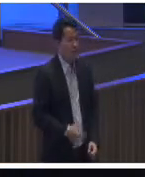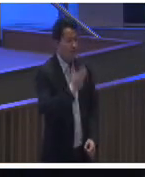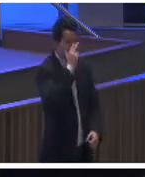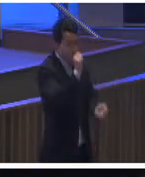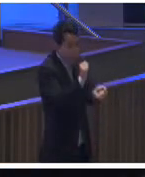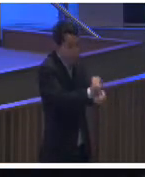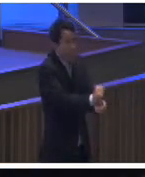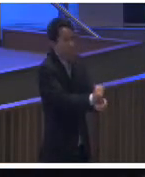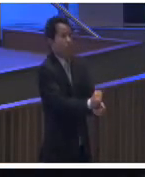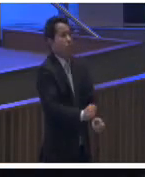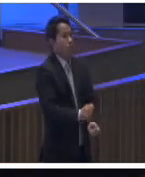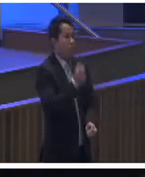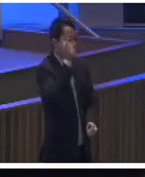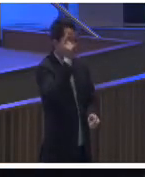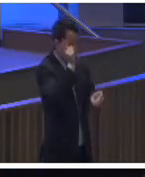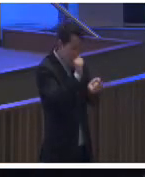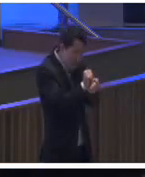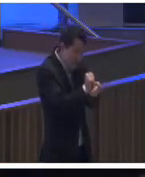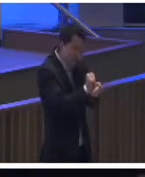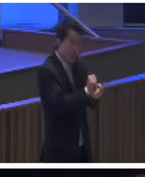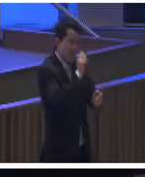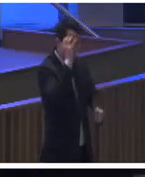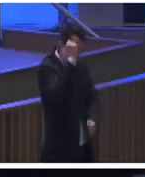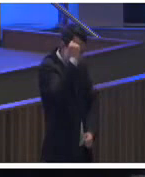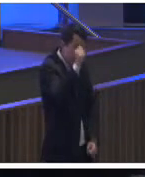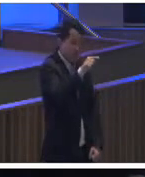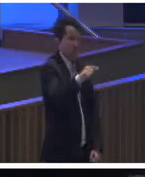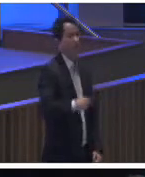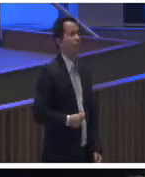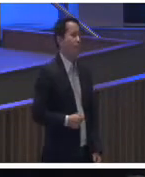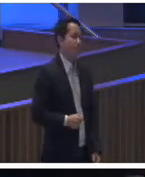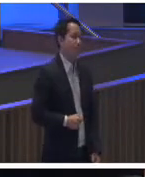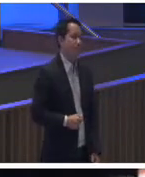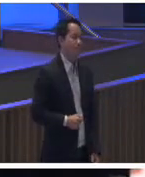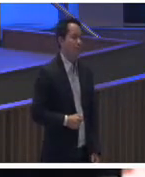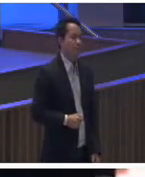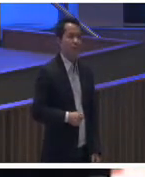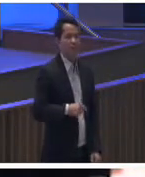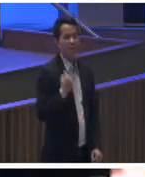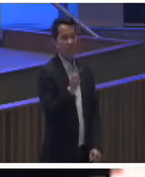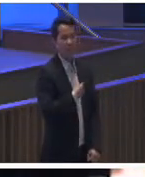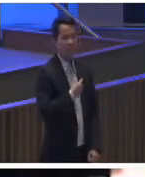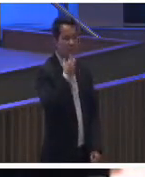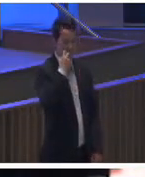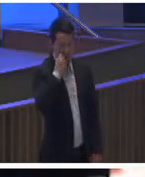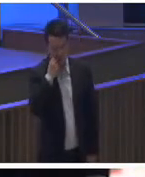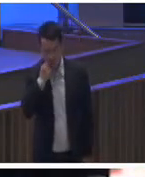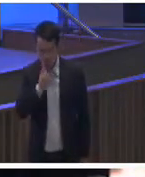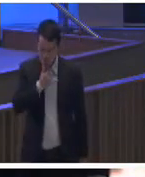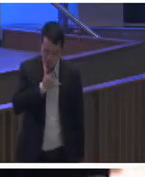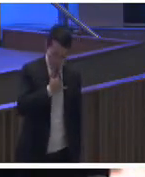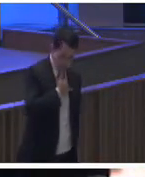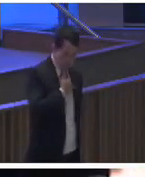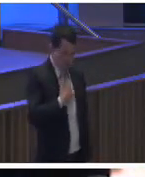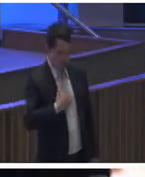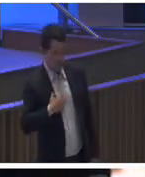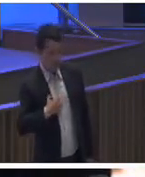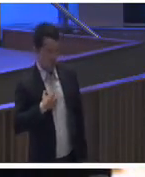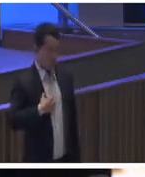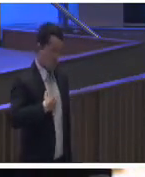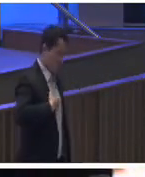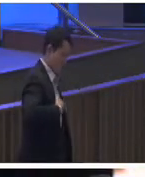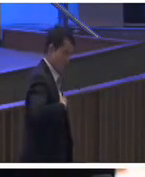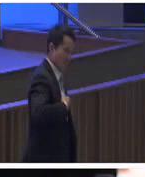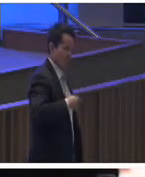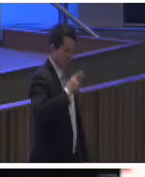e a gente fica rançoso. Você já viu crente rançoso? Eu conheço um monte de crente rançoso. Sabe o